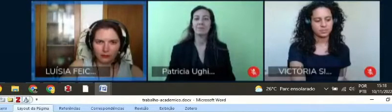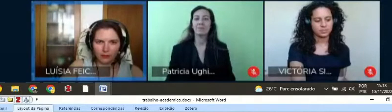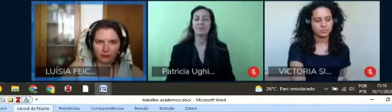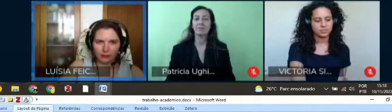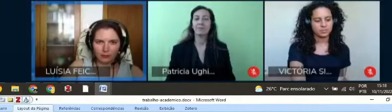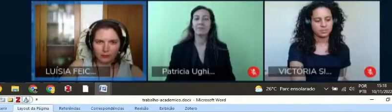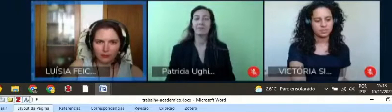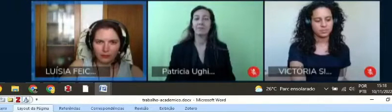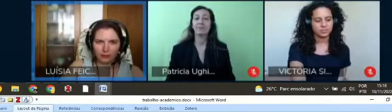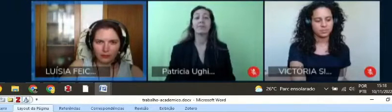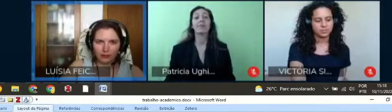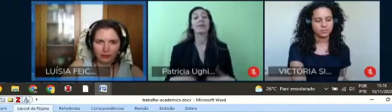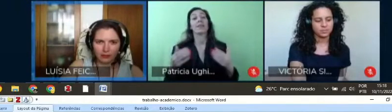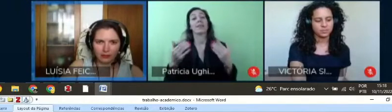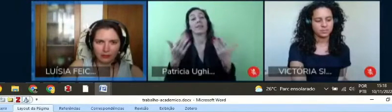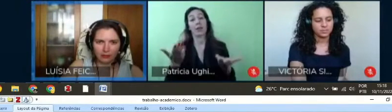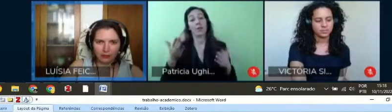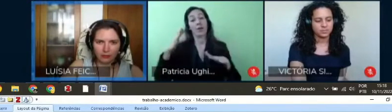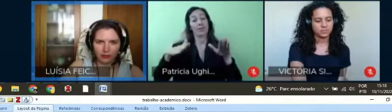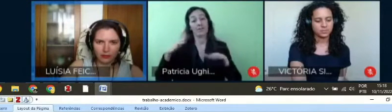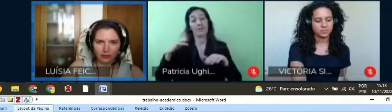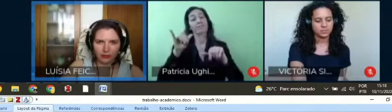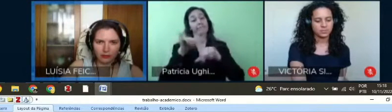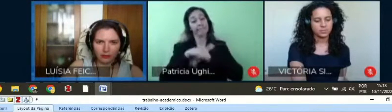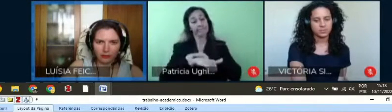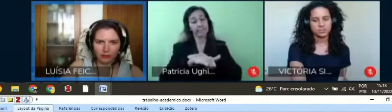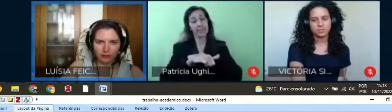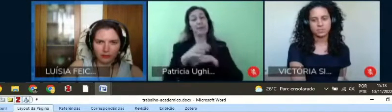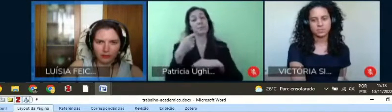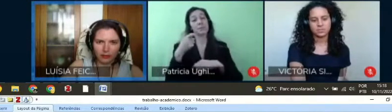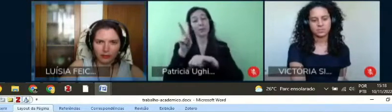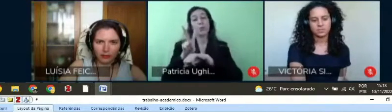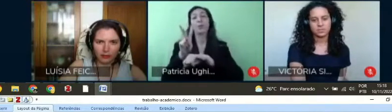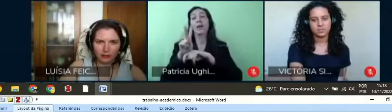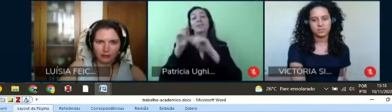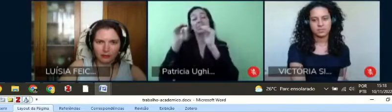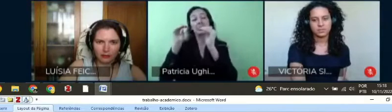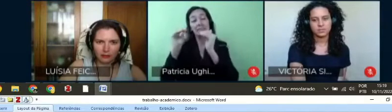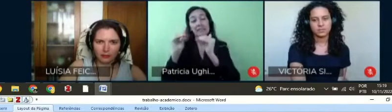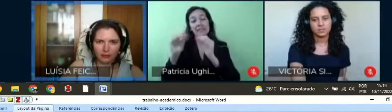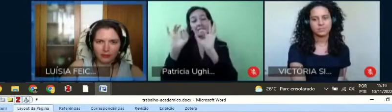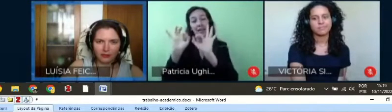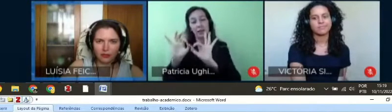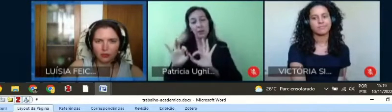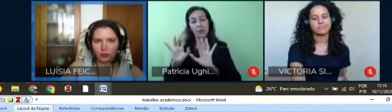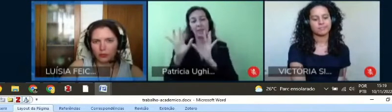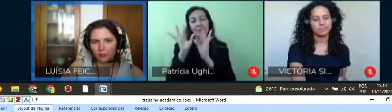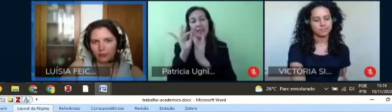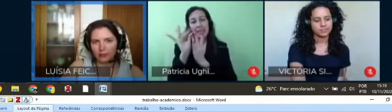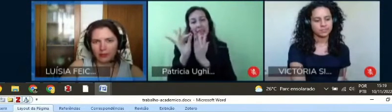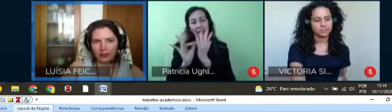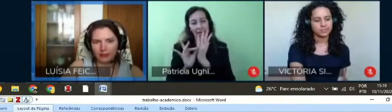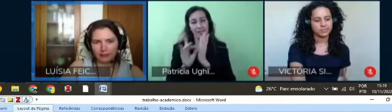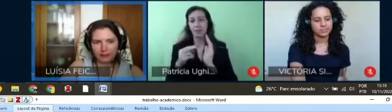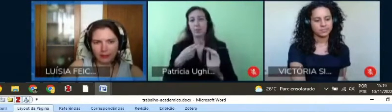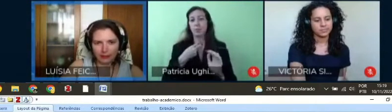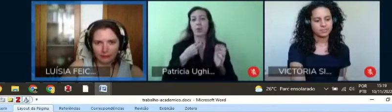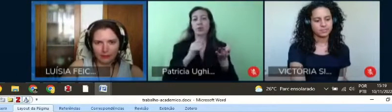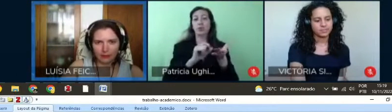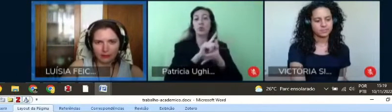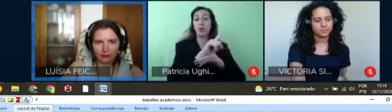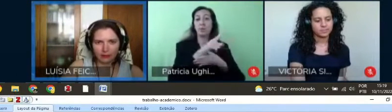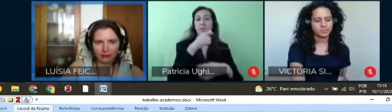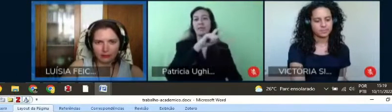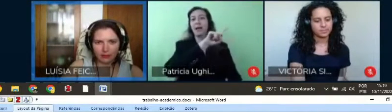Então, algumas coisas não deu muito certo se tu não faz direito o negócio. Não pode excluir, tu tem que